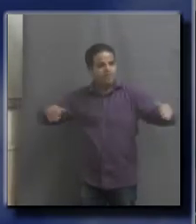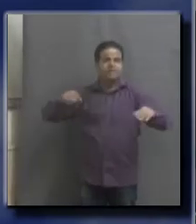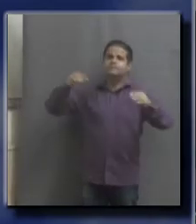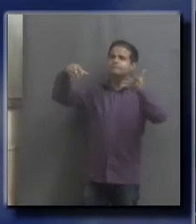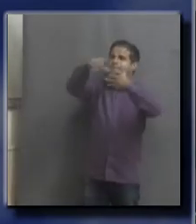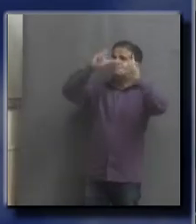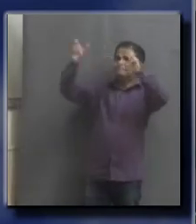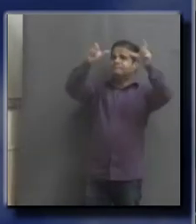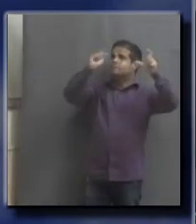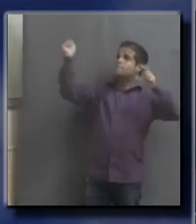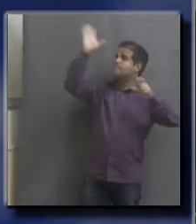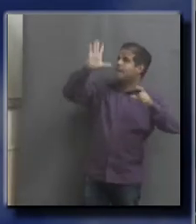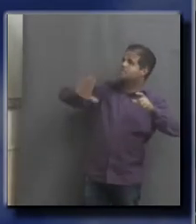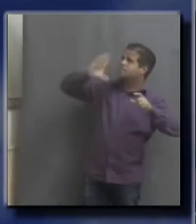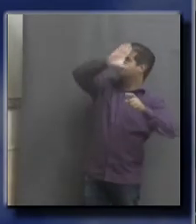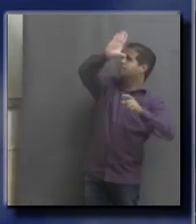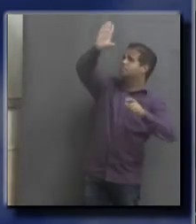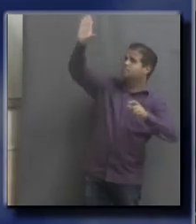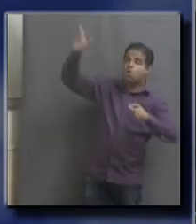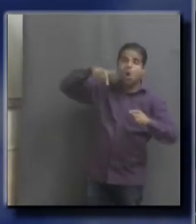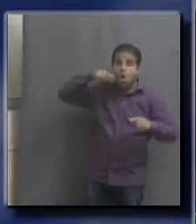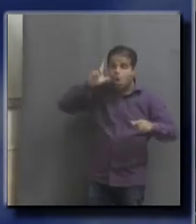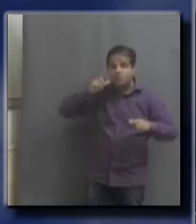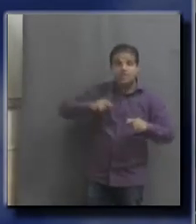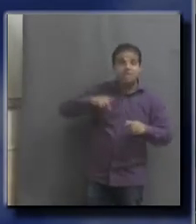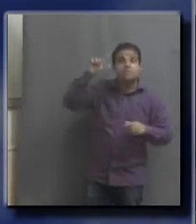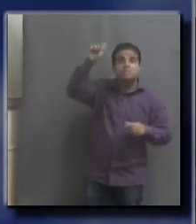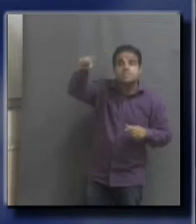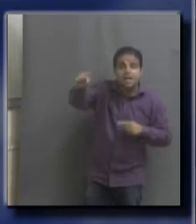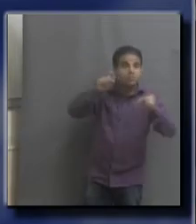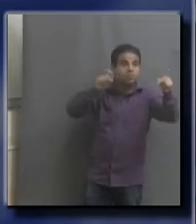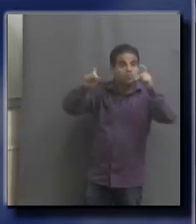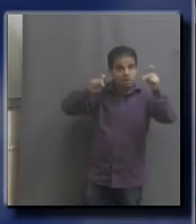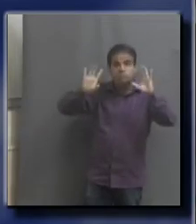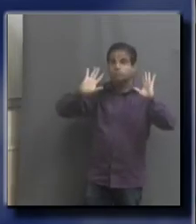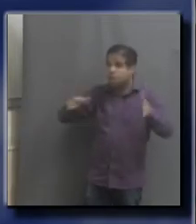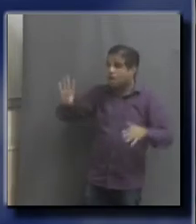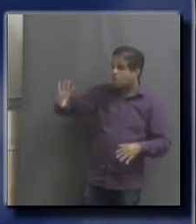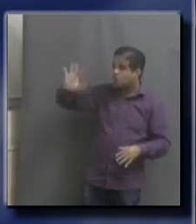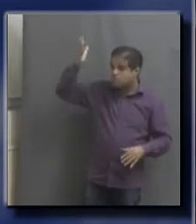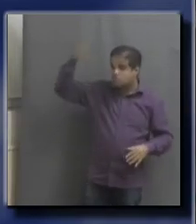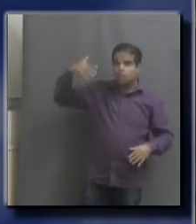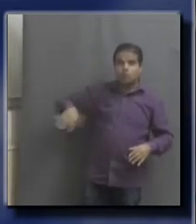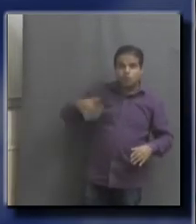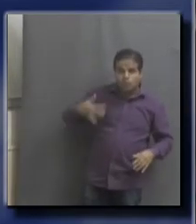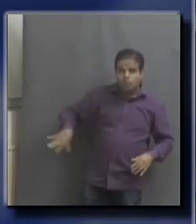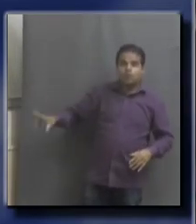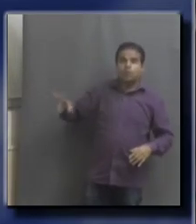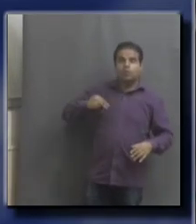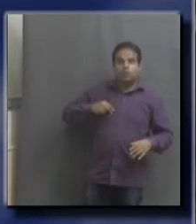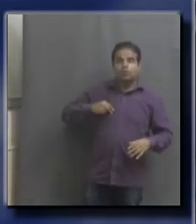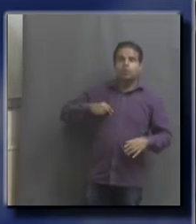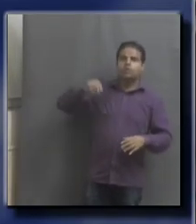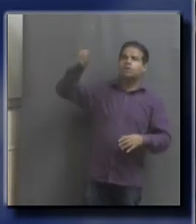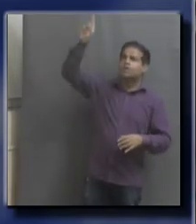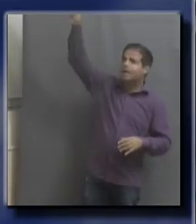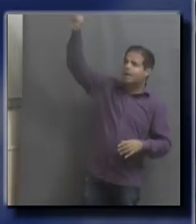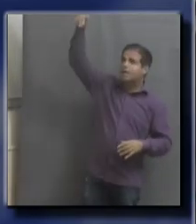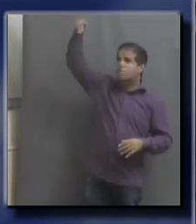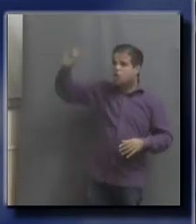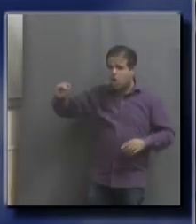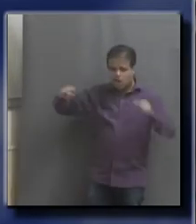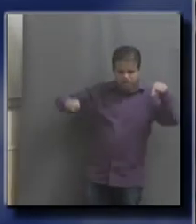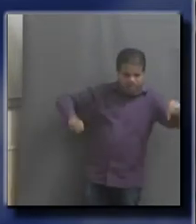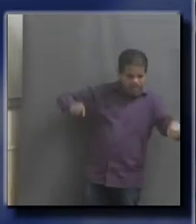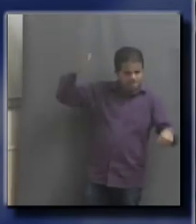os cantos do país. Só ontem tivemos 7 reuniões acontecendo, no Rio Grande do Norte, no